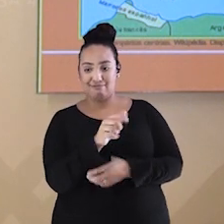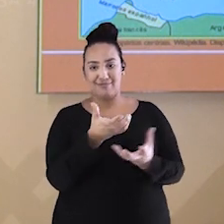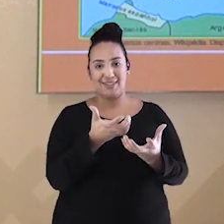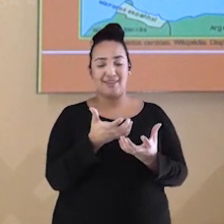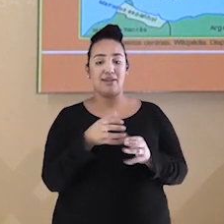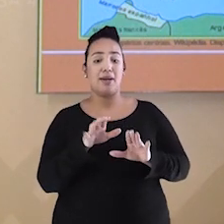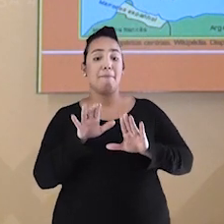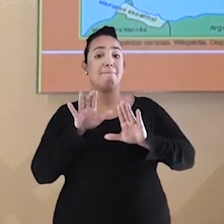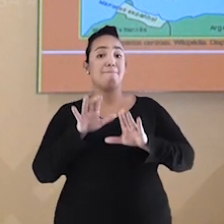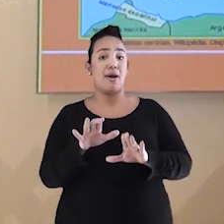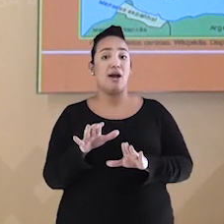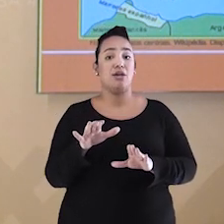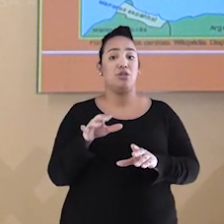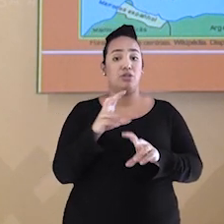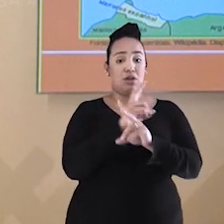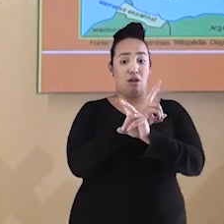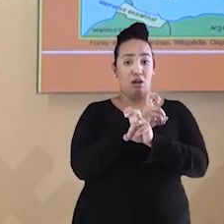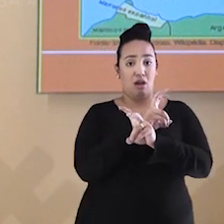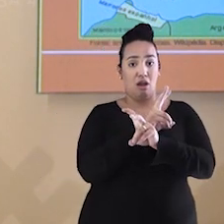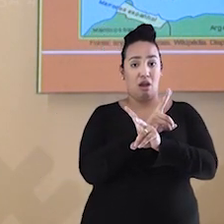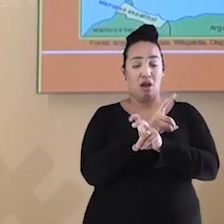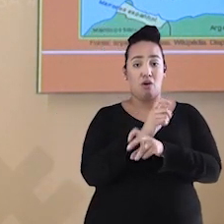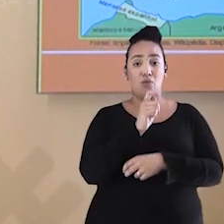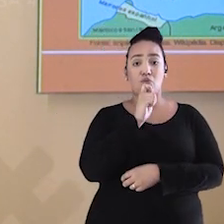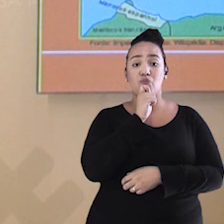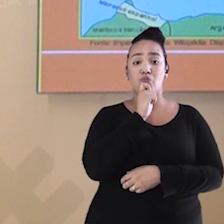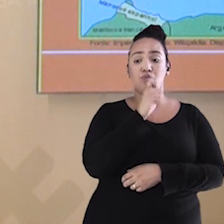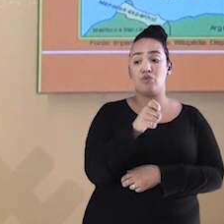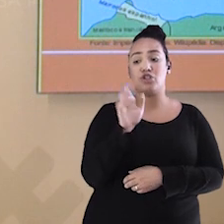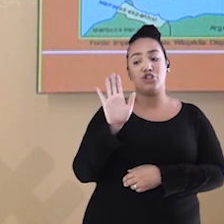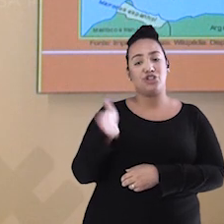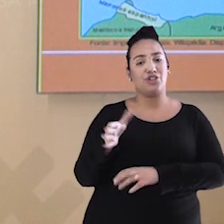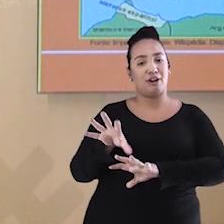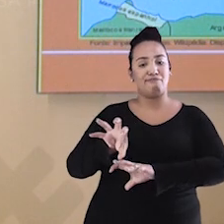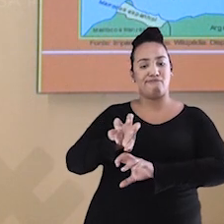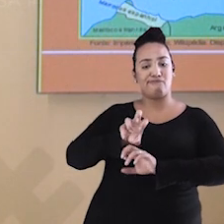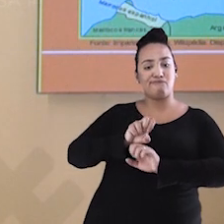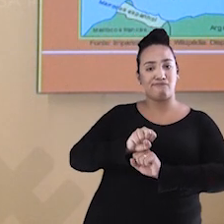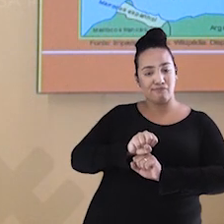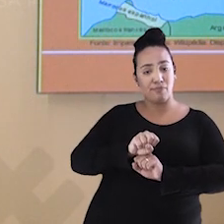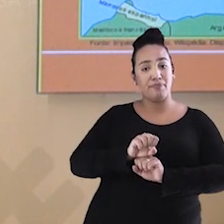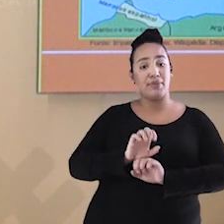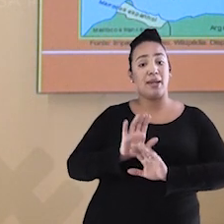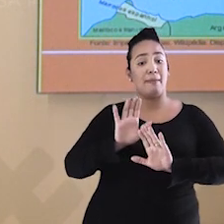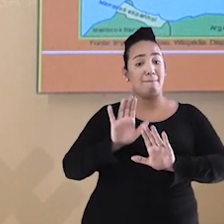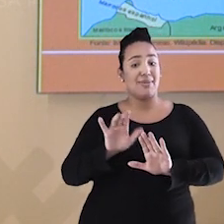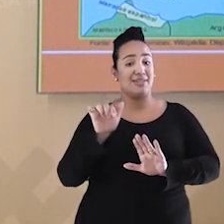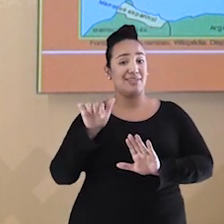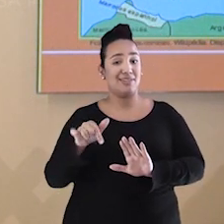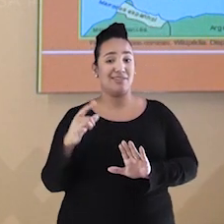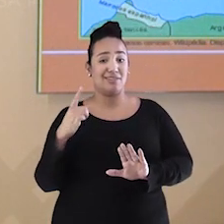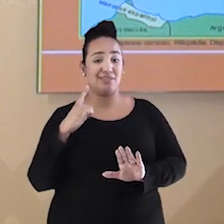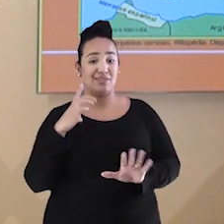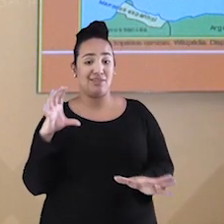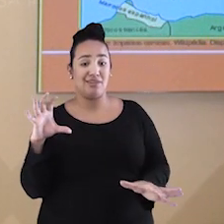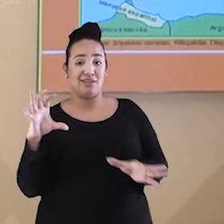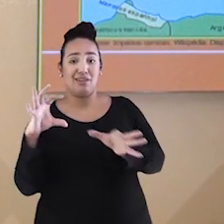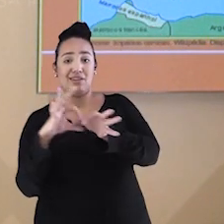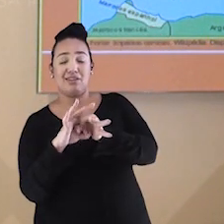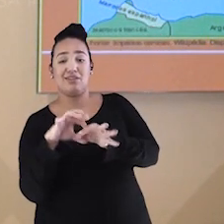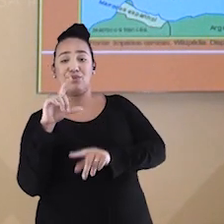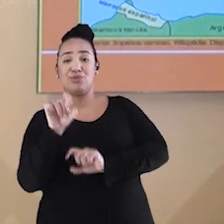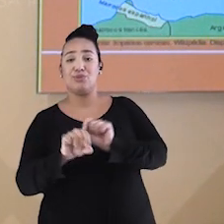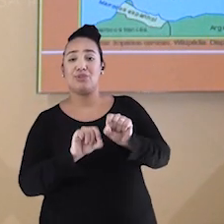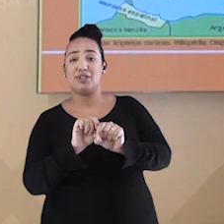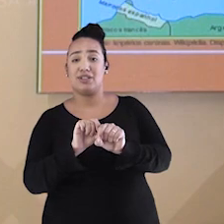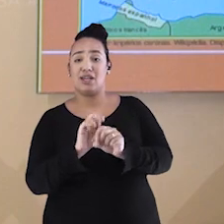Austro-Húngaro, esse grandão aqui de laranja. Apesar de ter ligações étnicas com a Sérvia. É isso mesmo